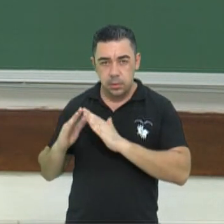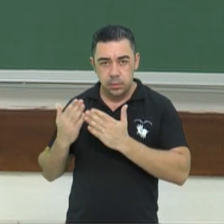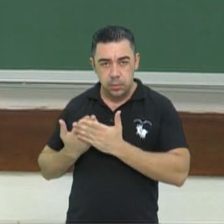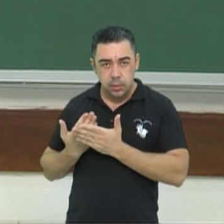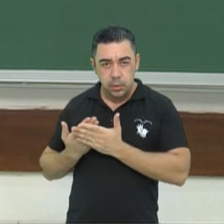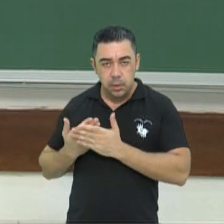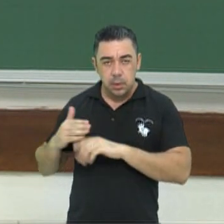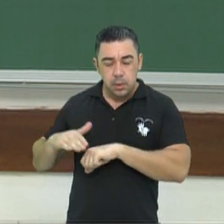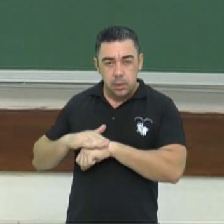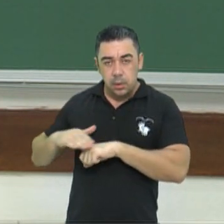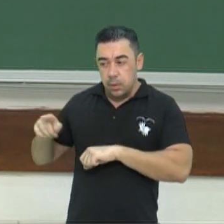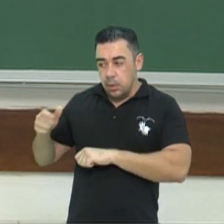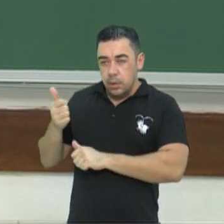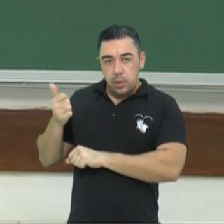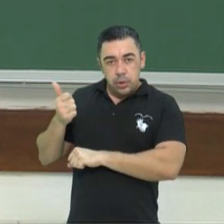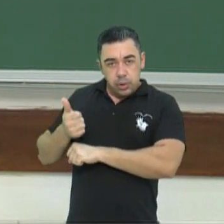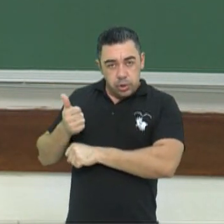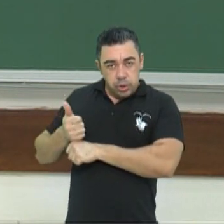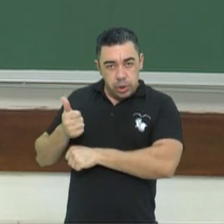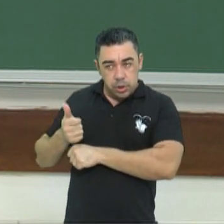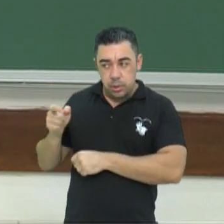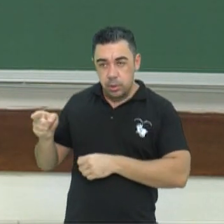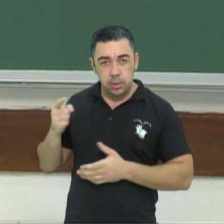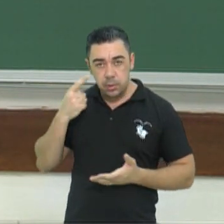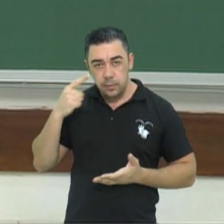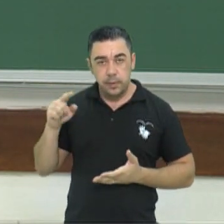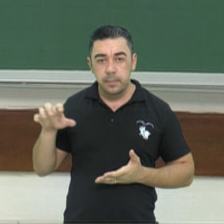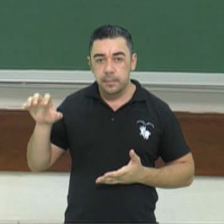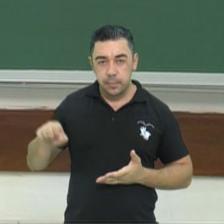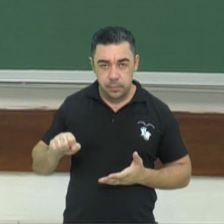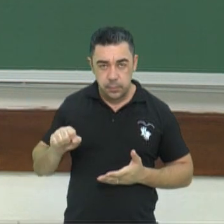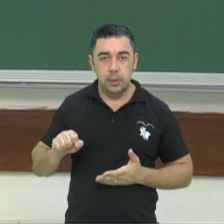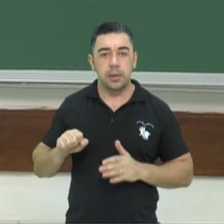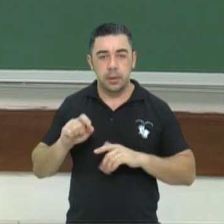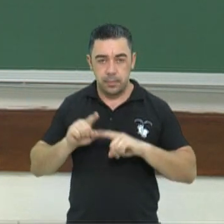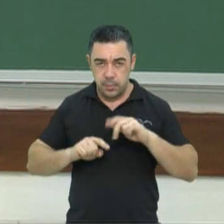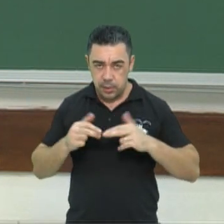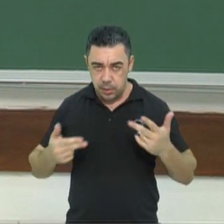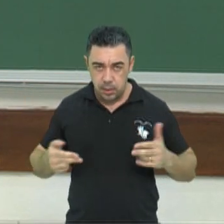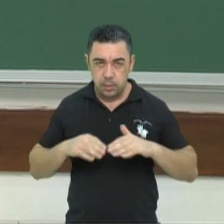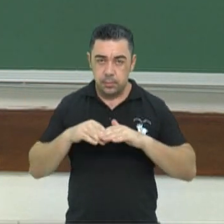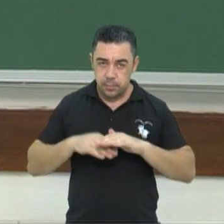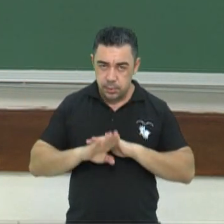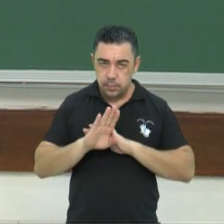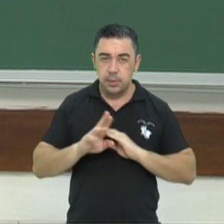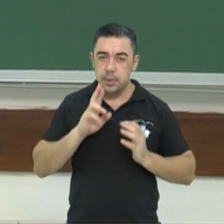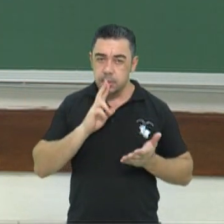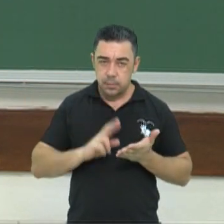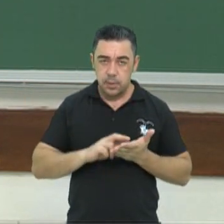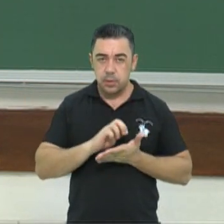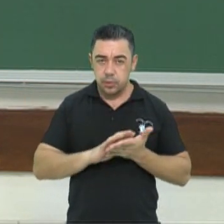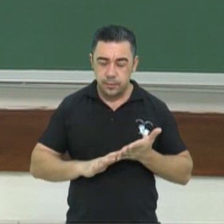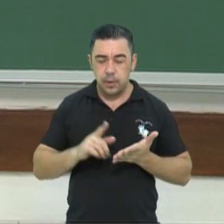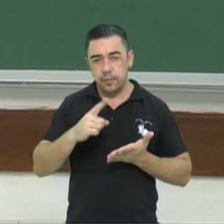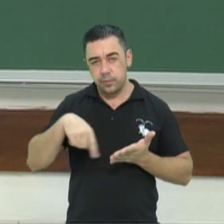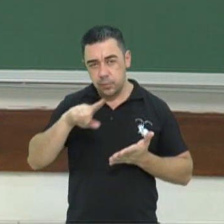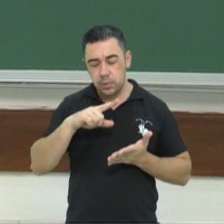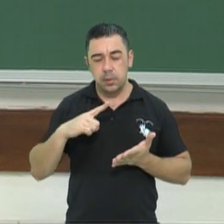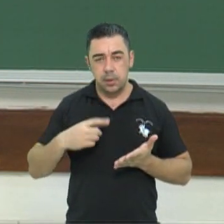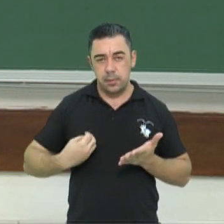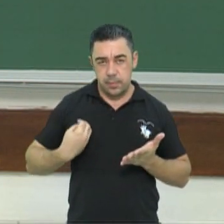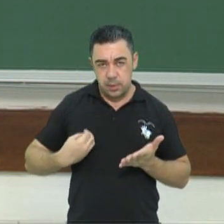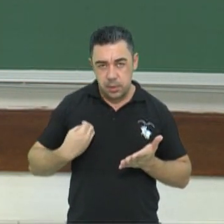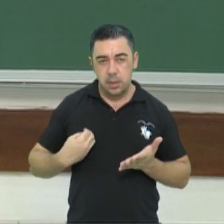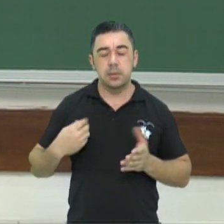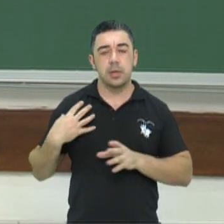a direção do seu colégio, para ir buscar as atividades impressas, né? Porque também aí vocês vão ter a nota, vocês vão ganhar